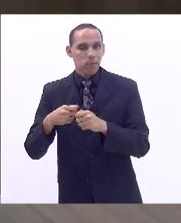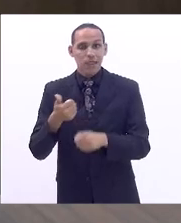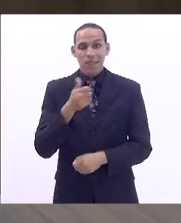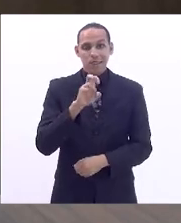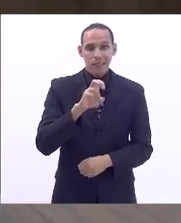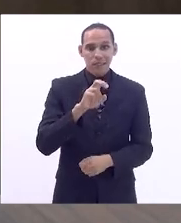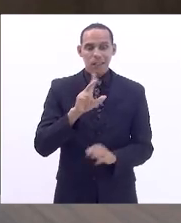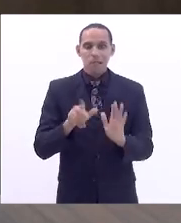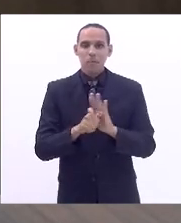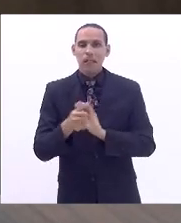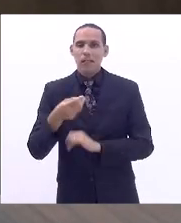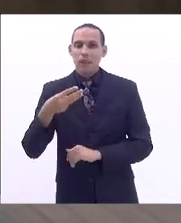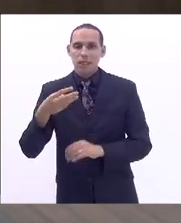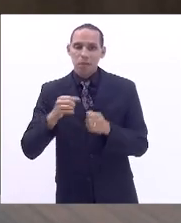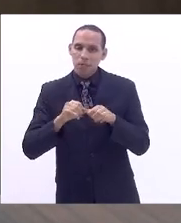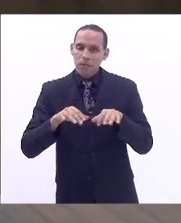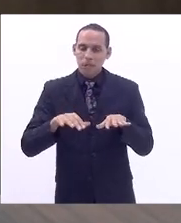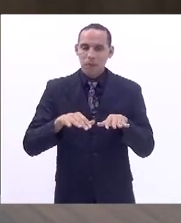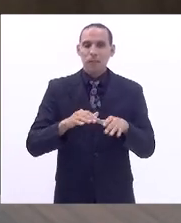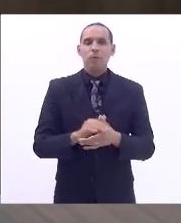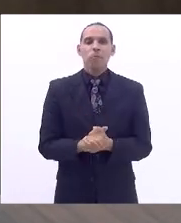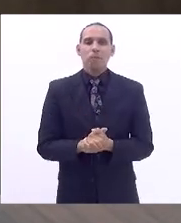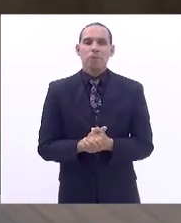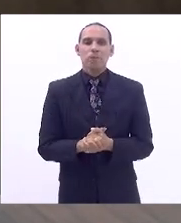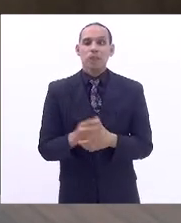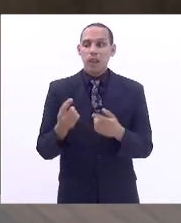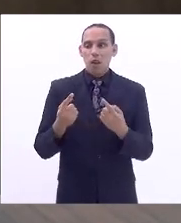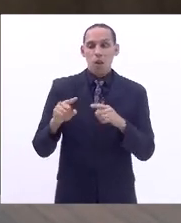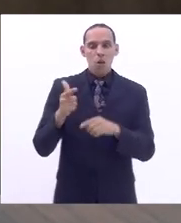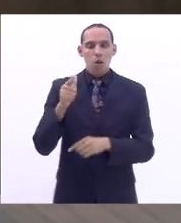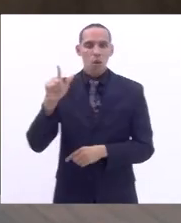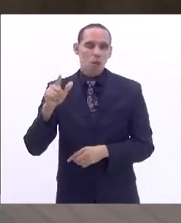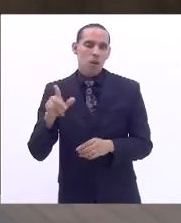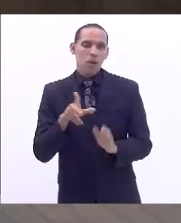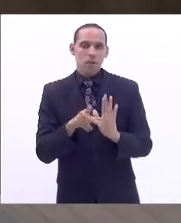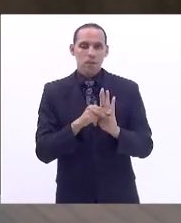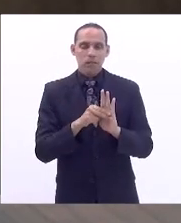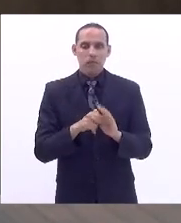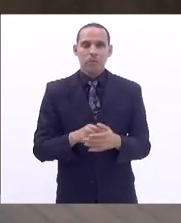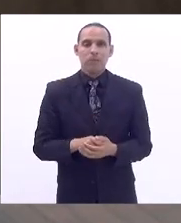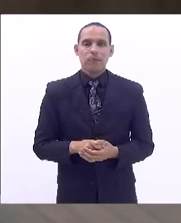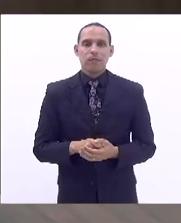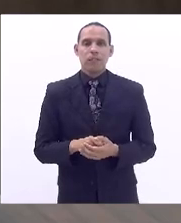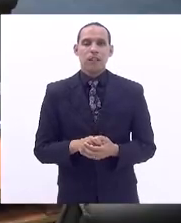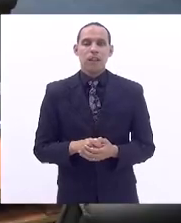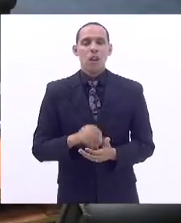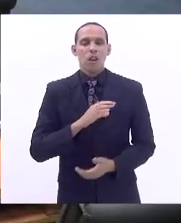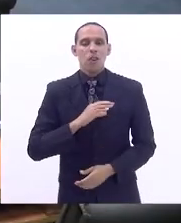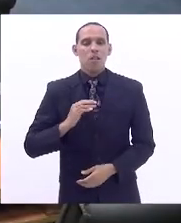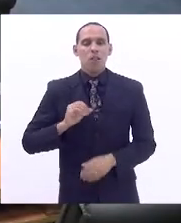13 contrárias dar mais emendas contrários a mais ou menos pela comissão de educação deputada Martha